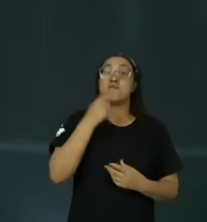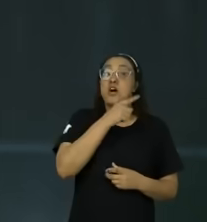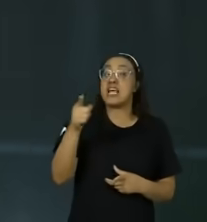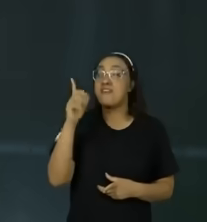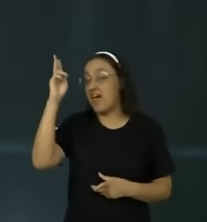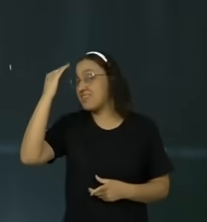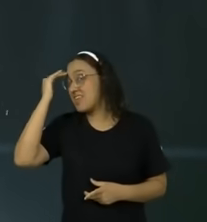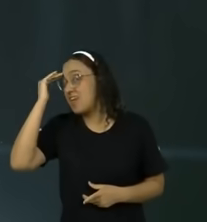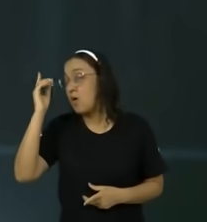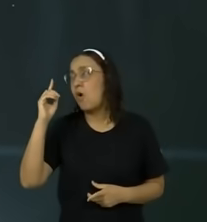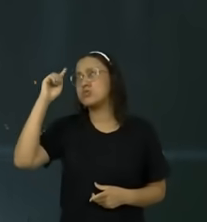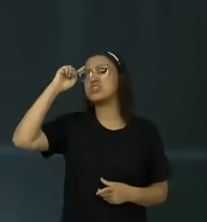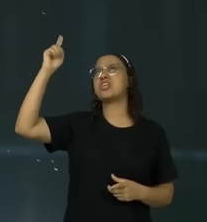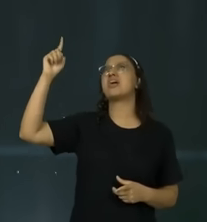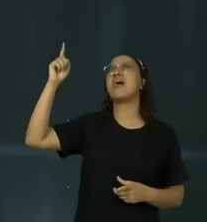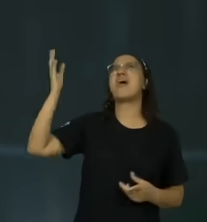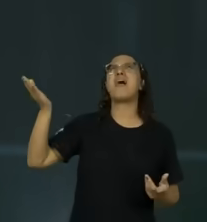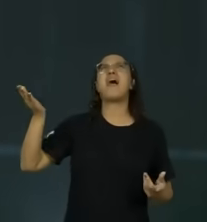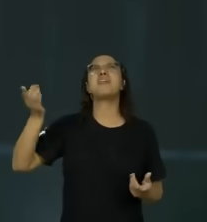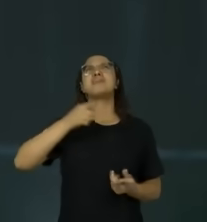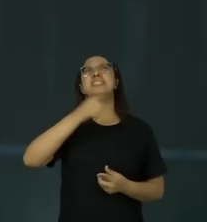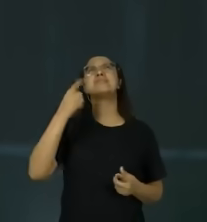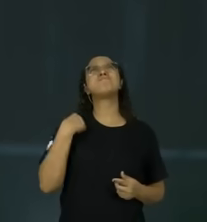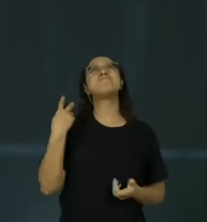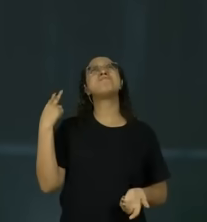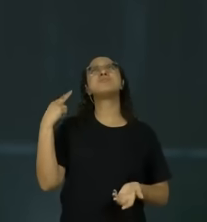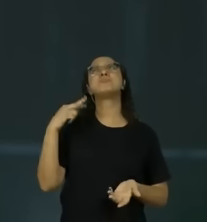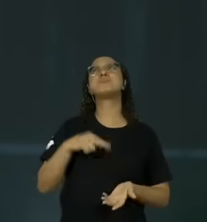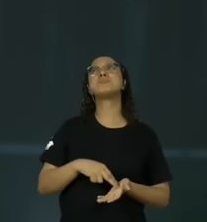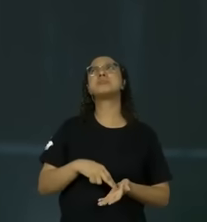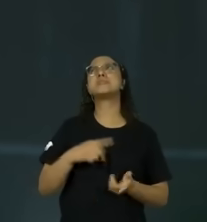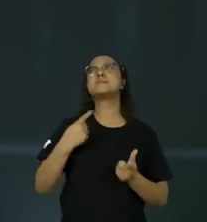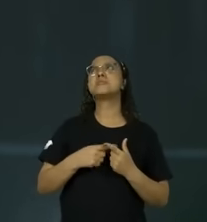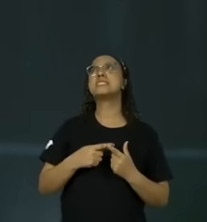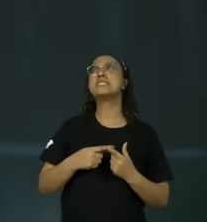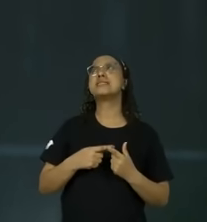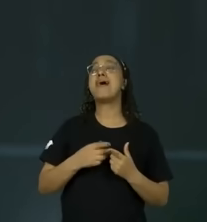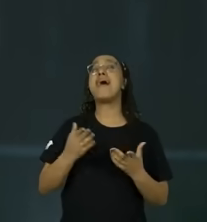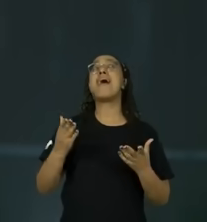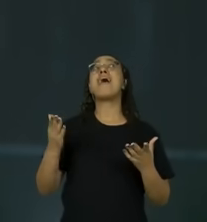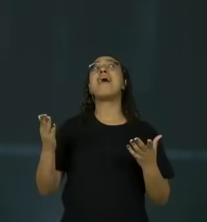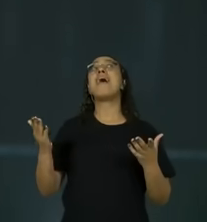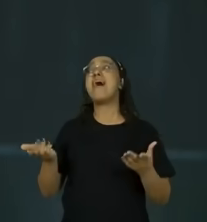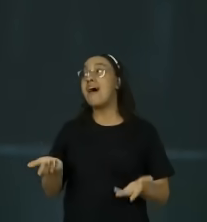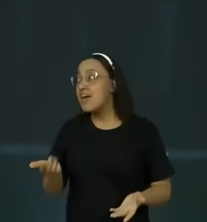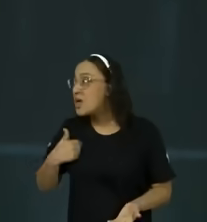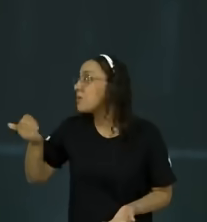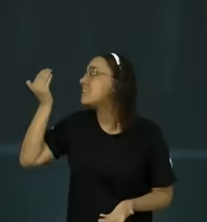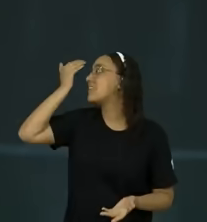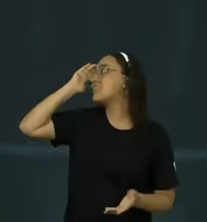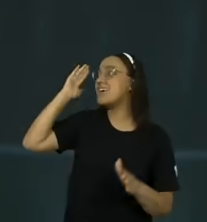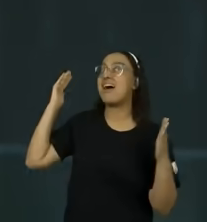entender o porquê de todas as coisas. O porquê foi tão difícil, o porquê foi tão cruel, o porquê foi tão complicado. Deus vai mudar. Eu